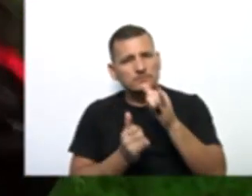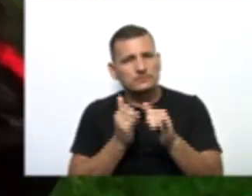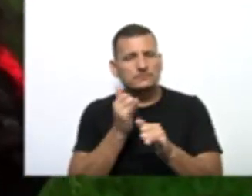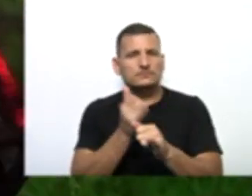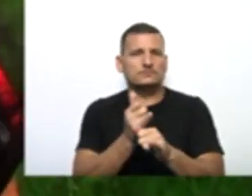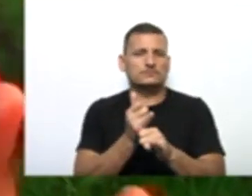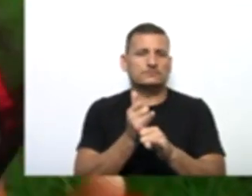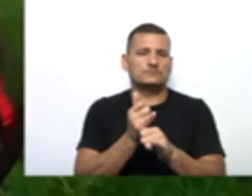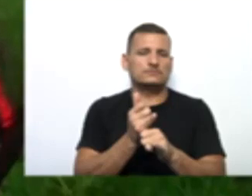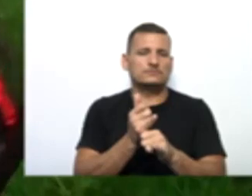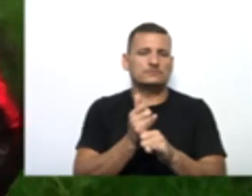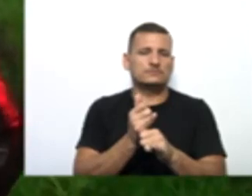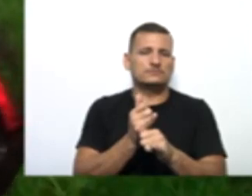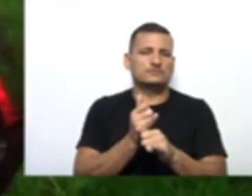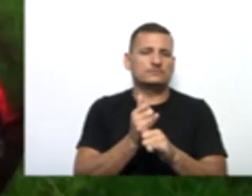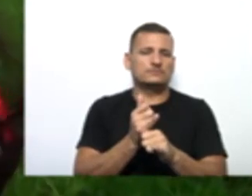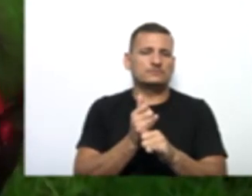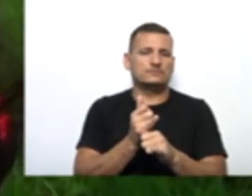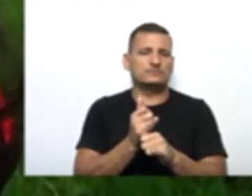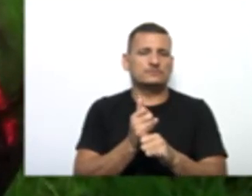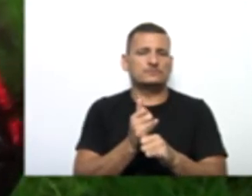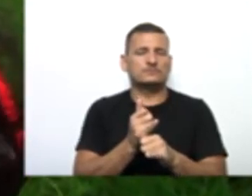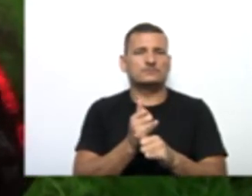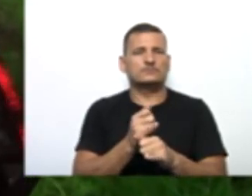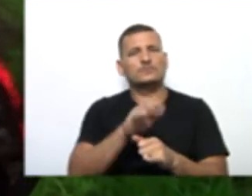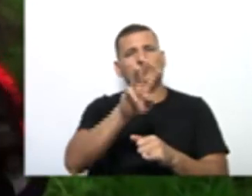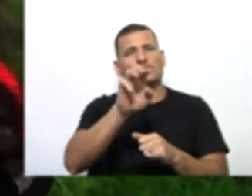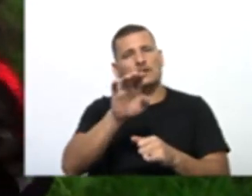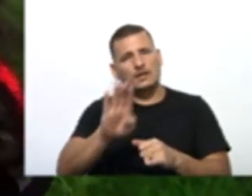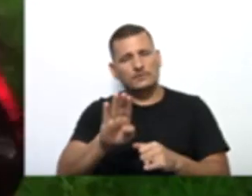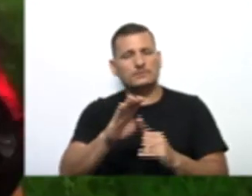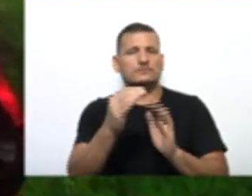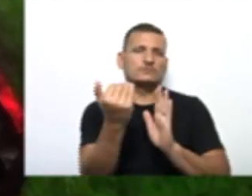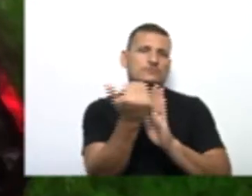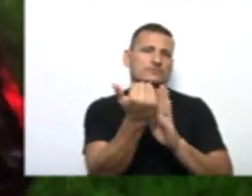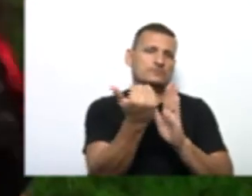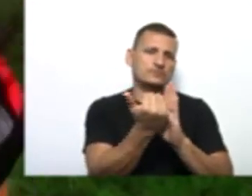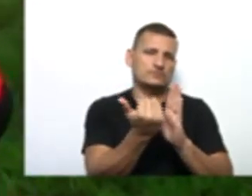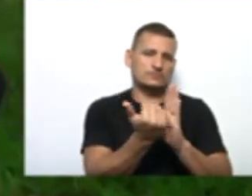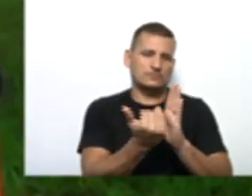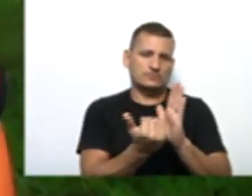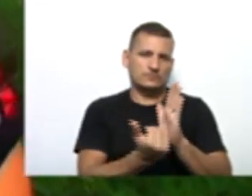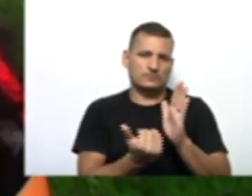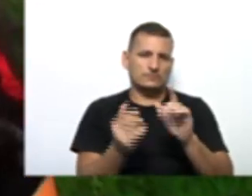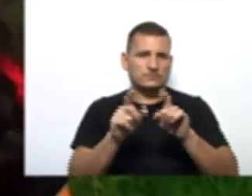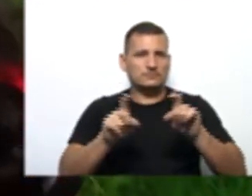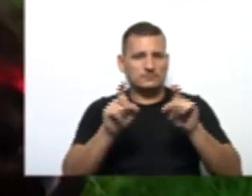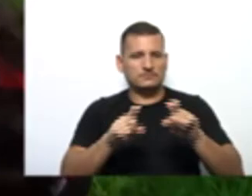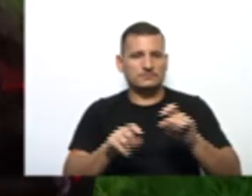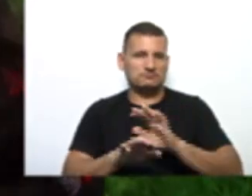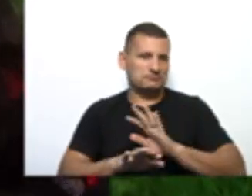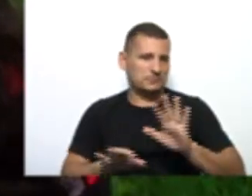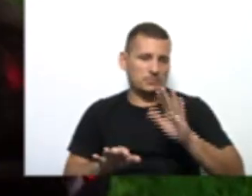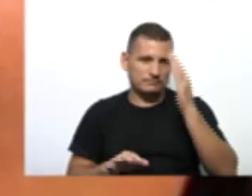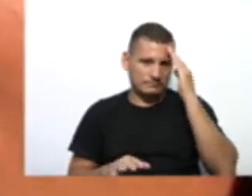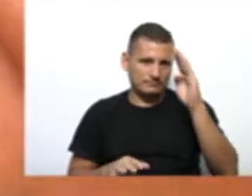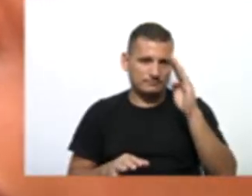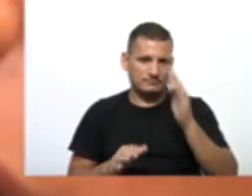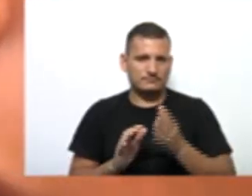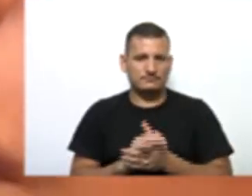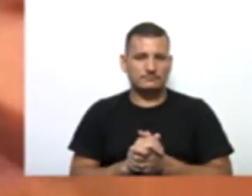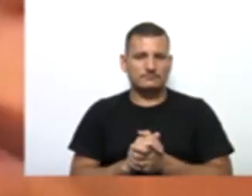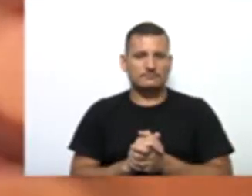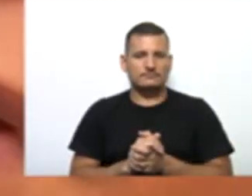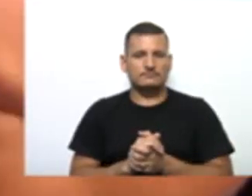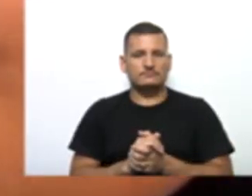internet, tudo o que tem que ver com a web e programas de, né, informática, né? Principalmente,